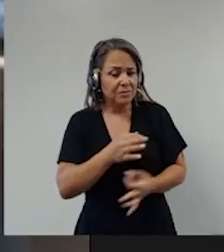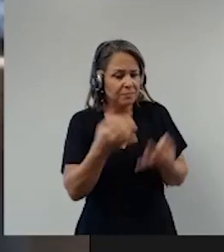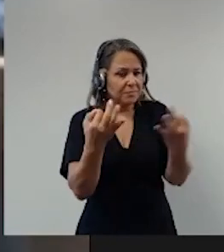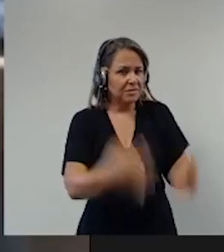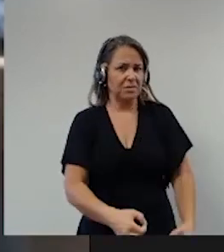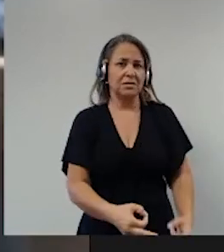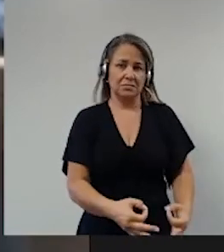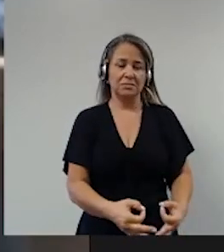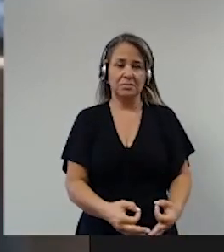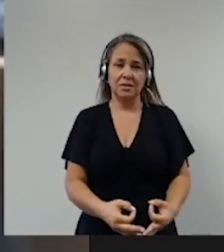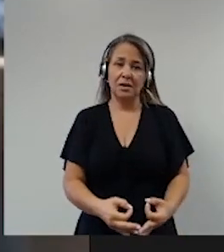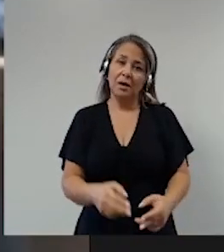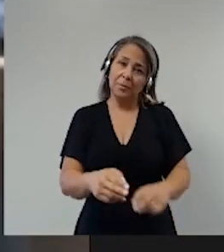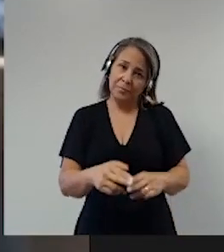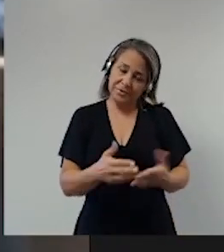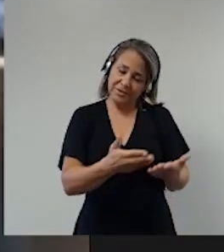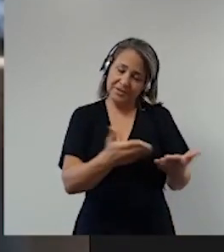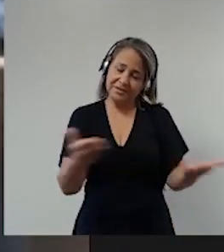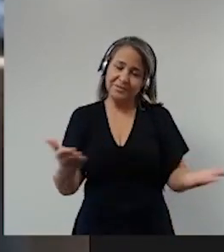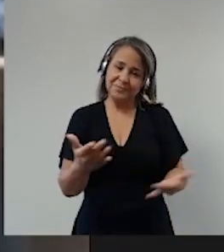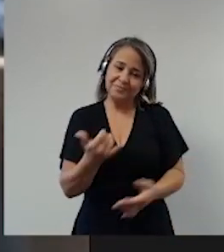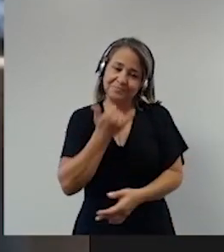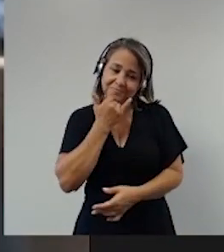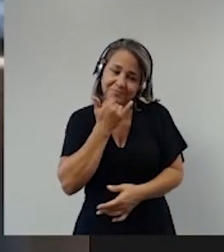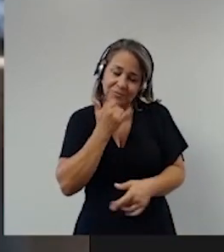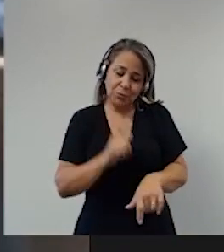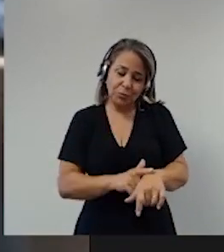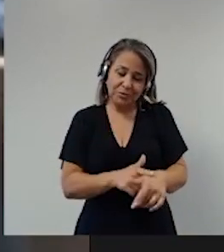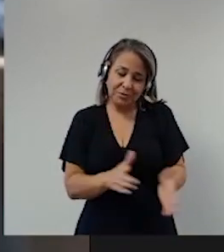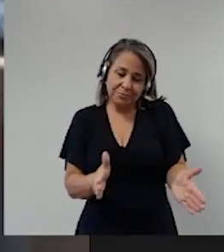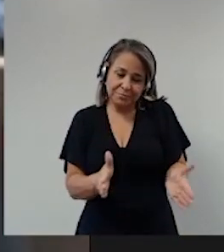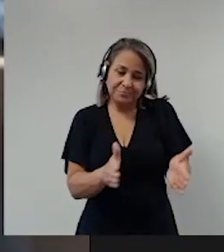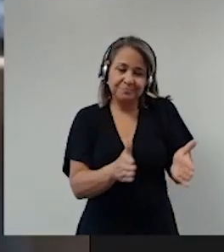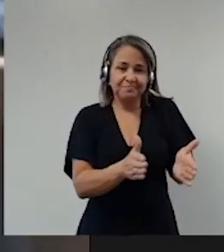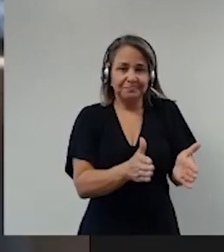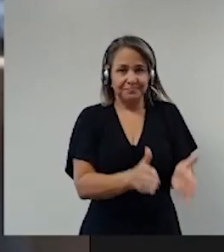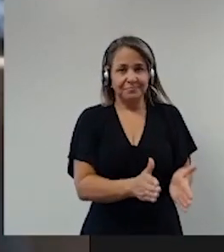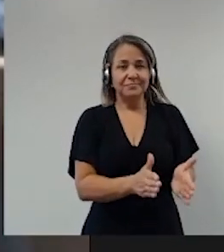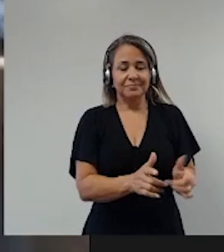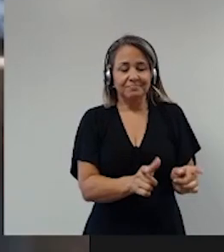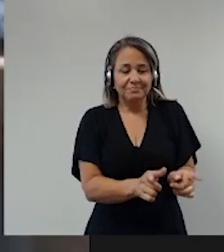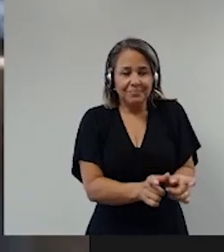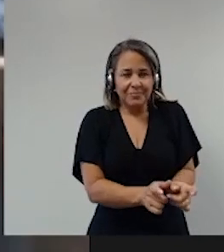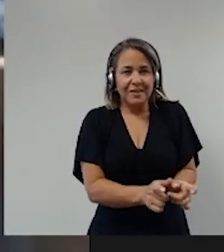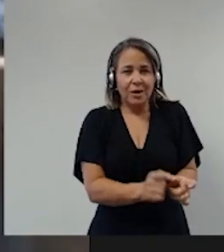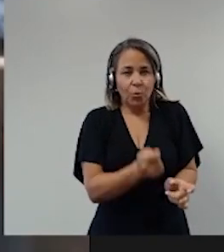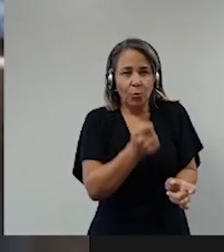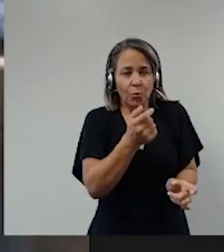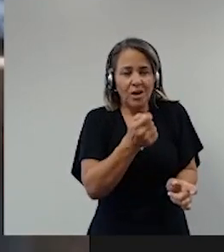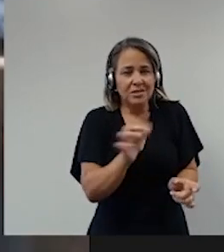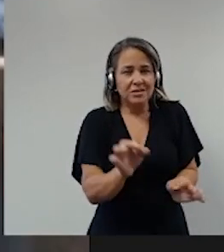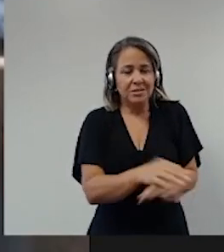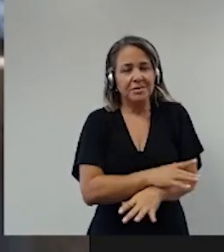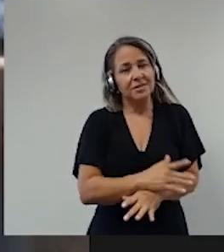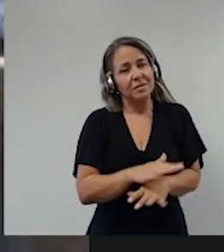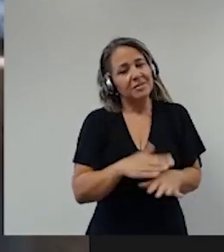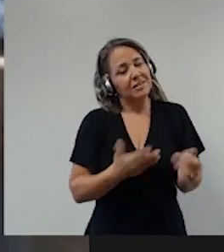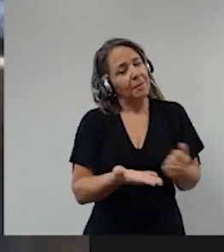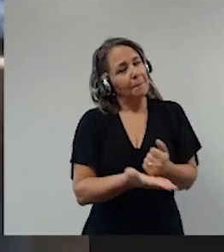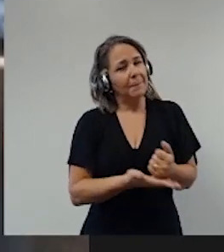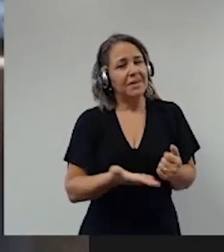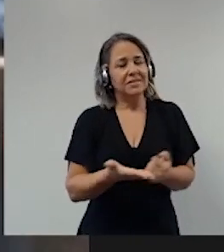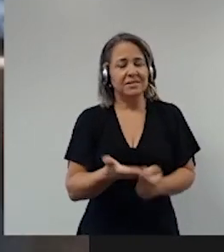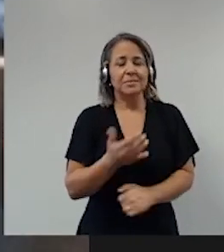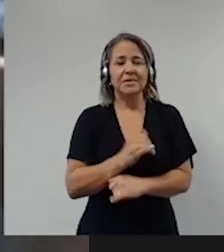assim, senhores, eu sei que a gente já está aqui no nosso tempo final, seriam basicamente